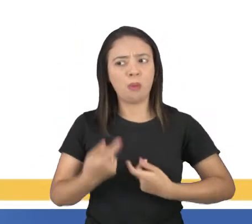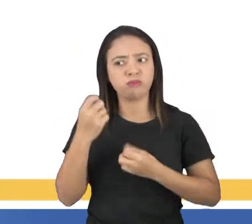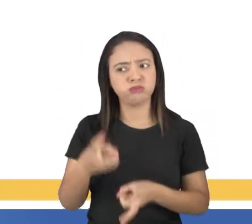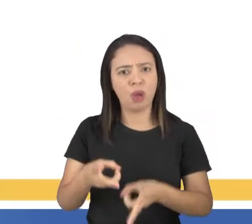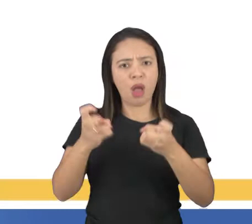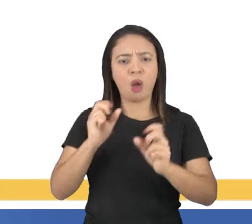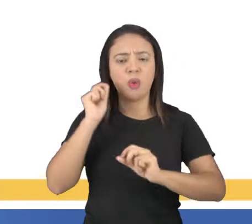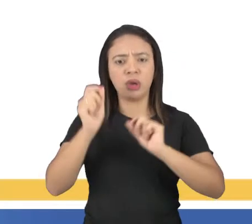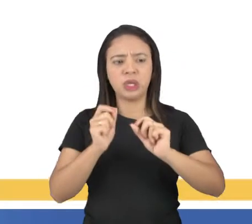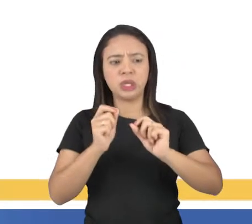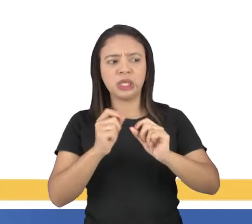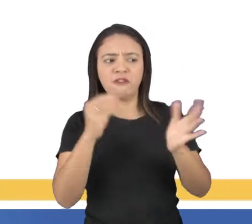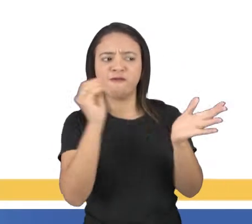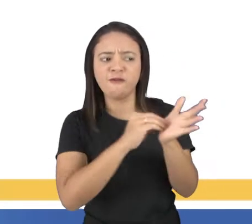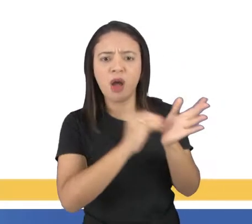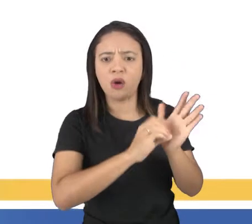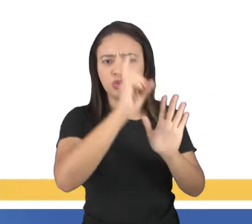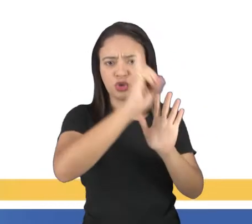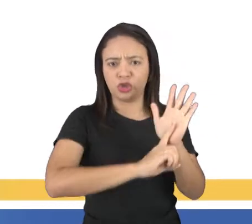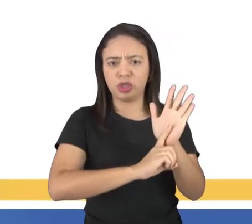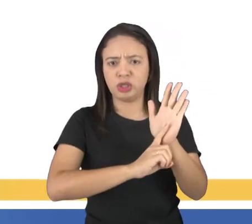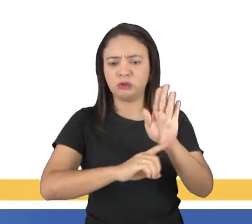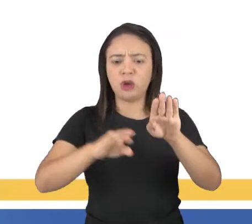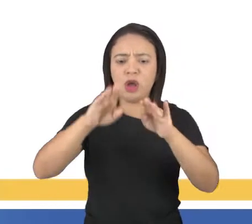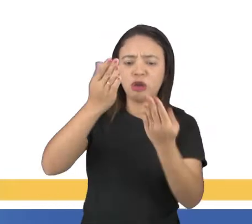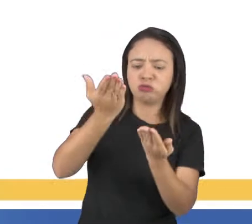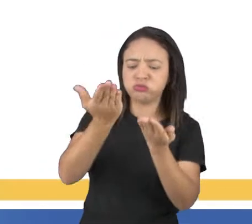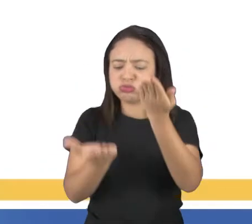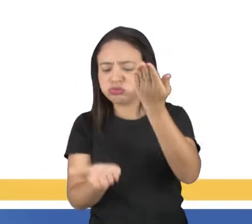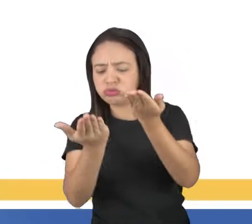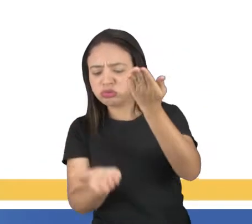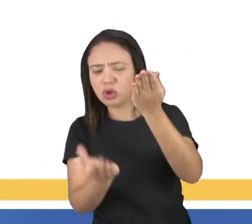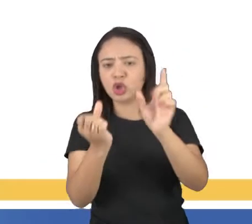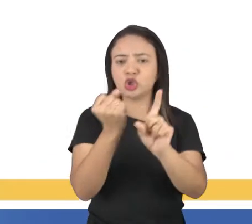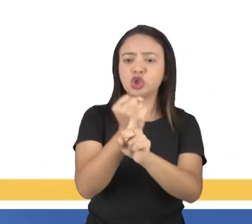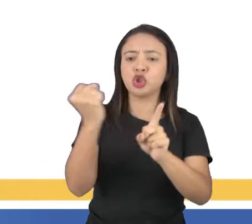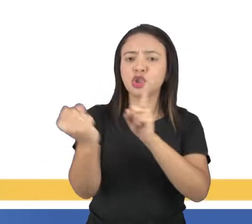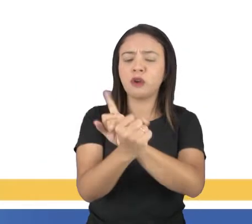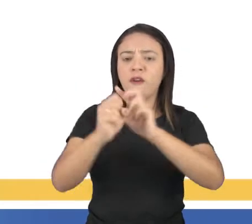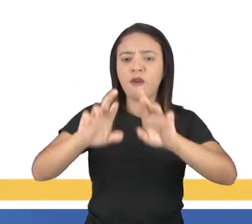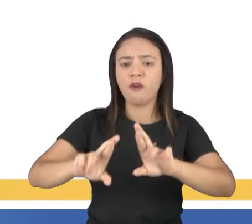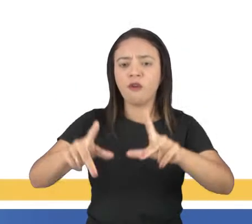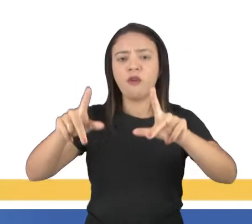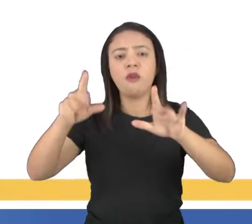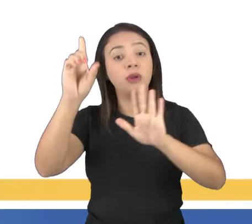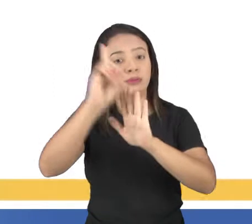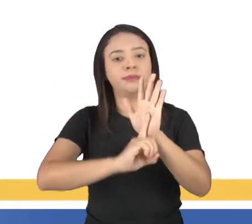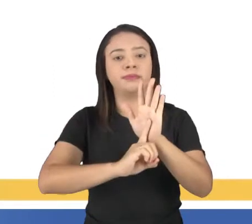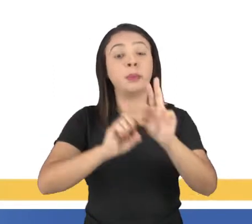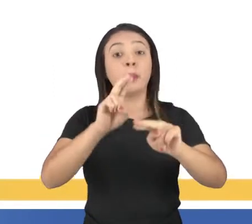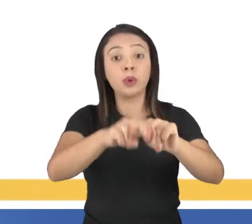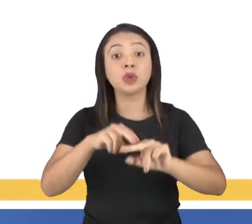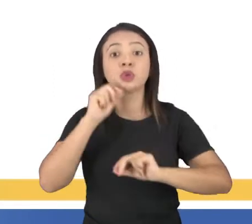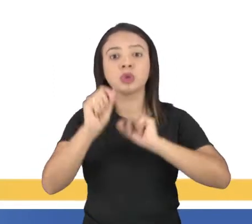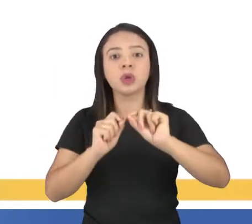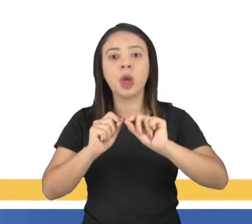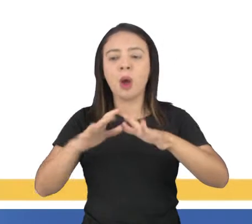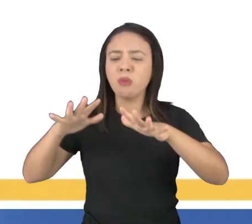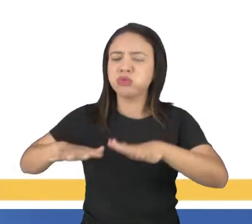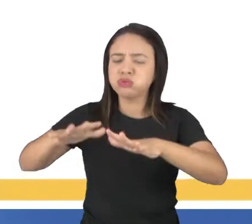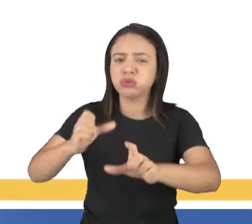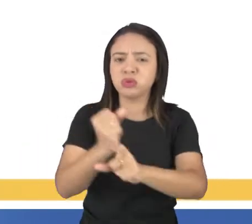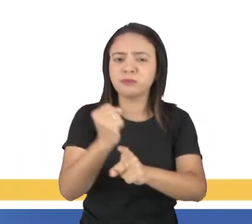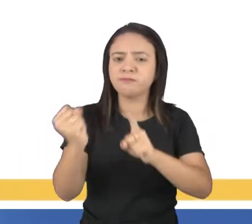não tem os mesmos direitos que os demais membros da sociedade. Por isso, os movimentos sociais convocam